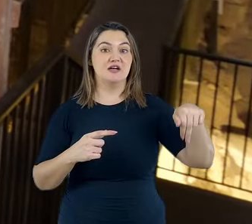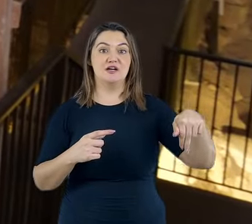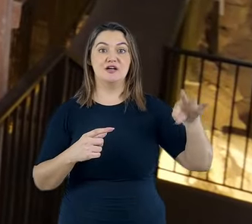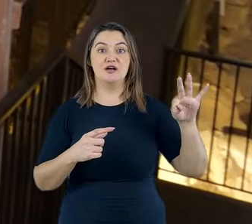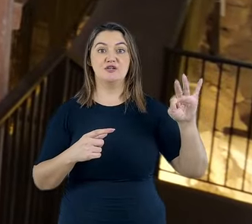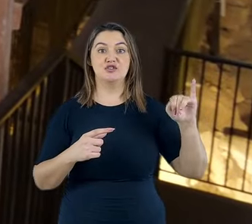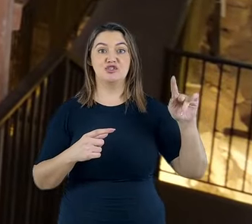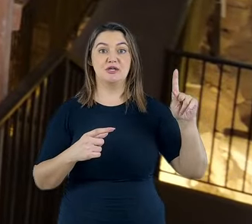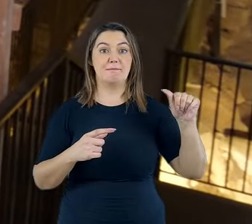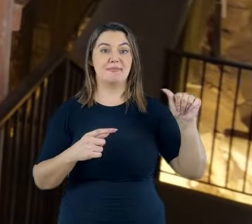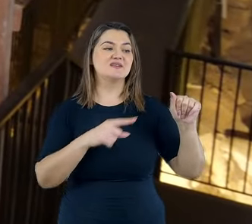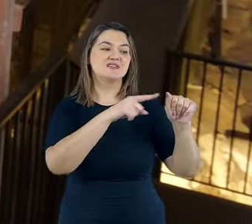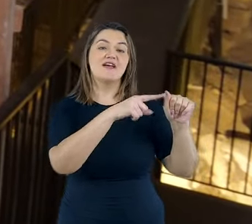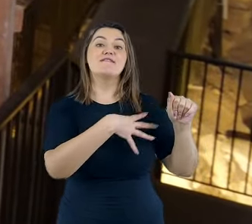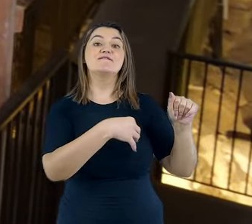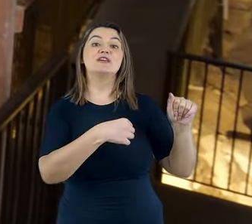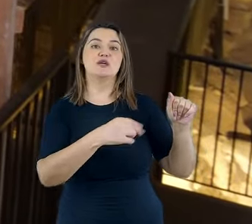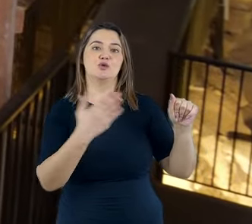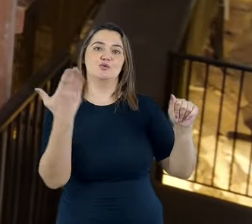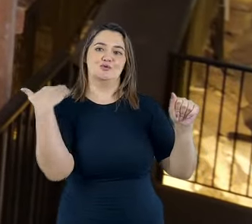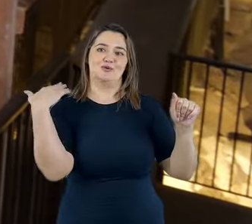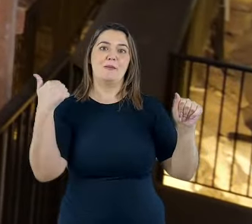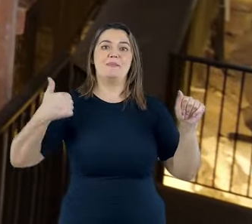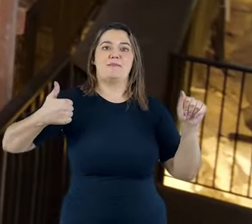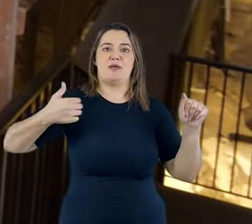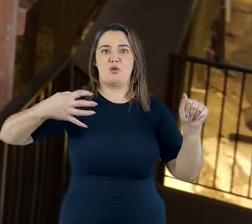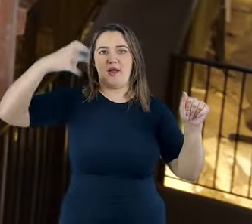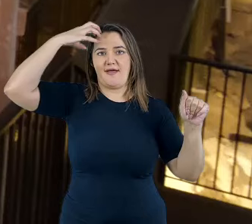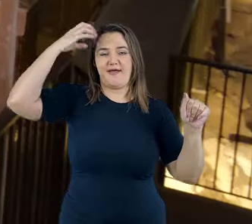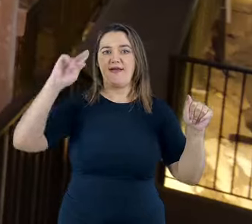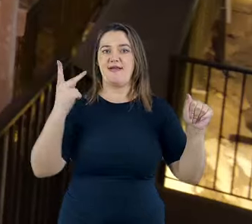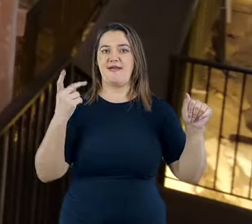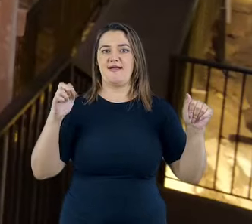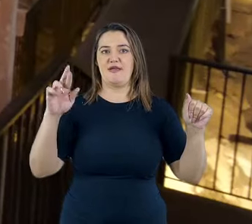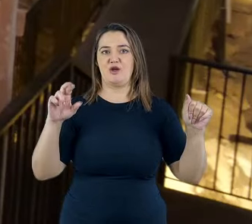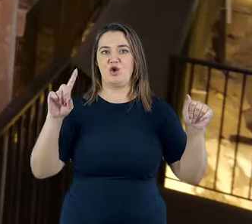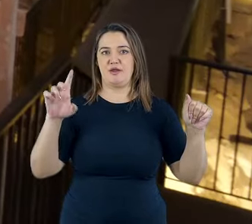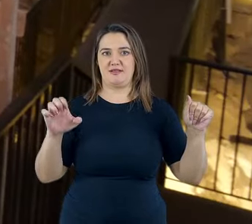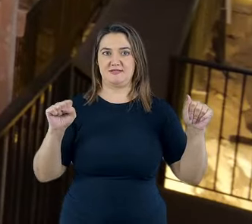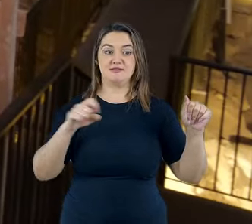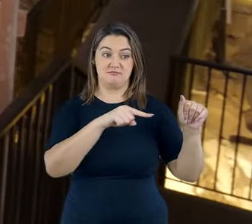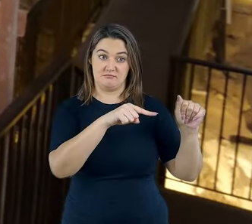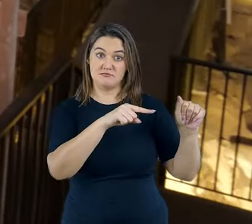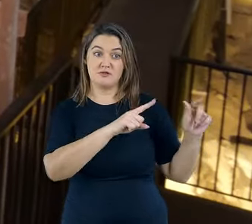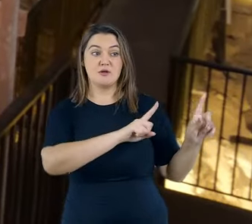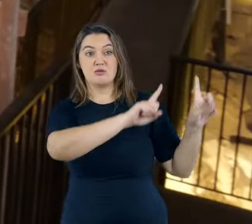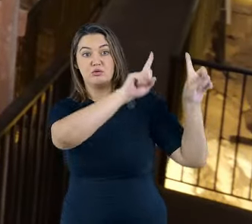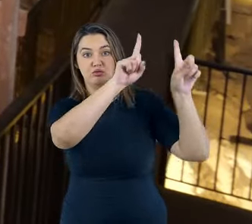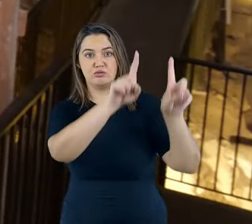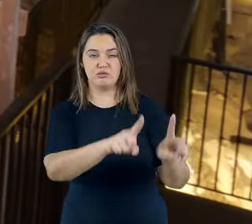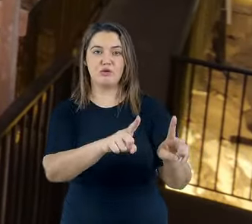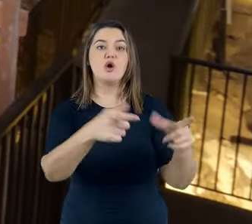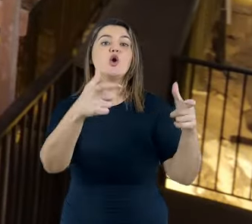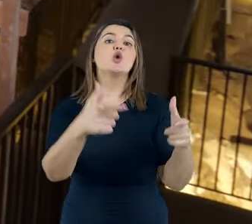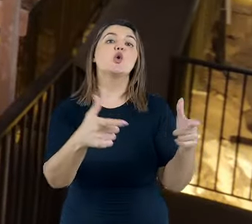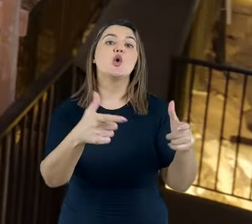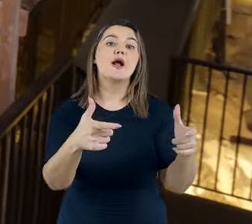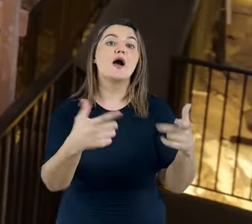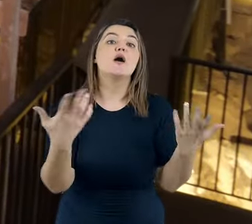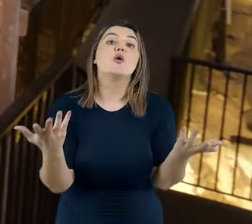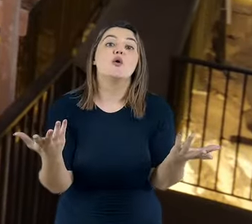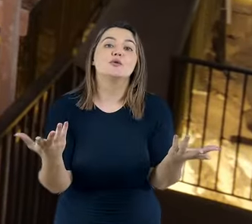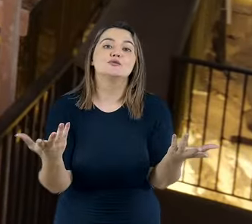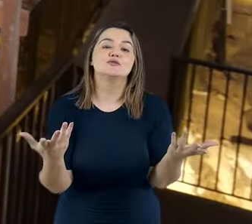que também não morava aqui em Jerusalém. Os dois vieram e o lugar mais provável para hospedar esses